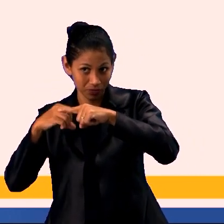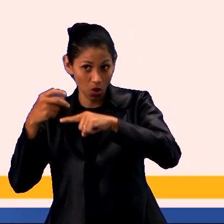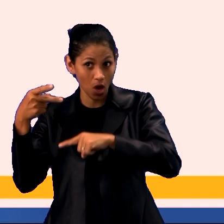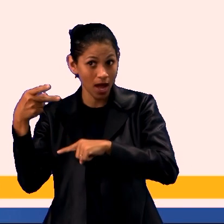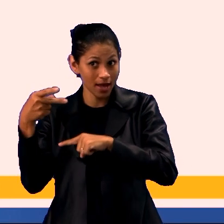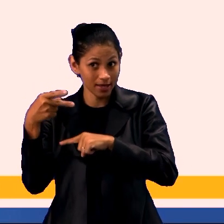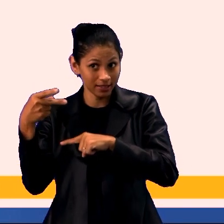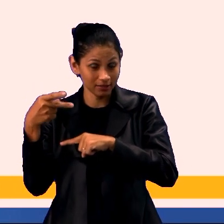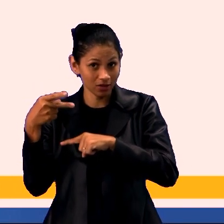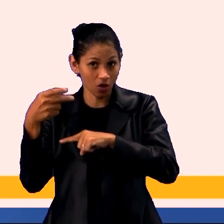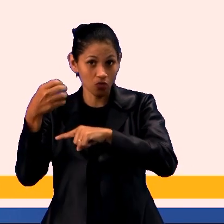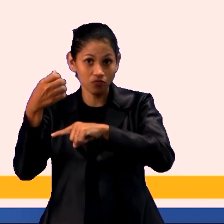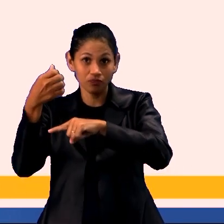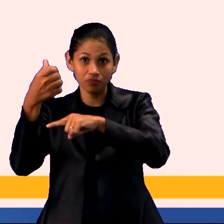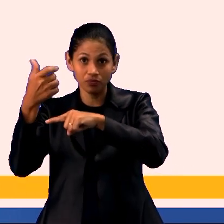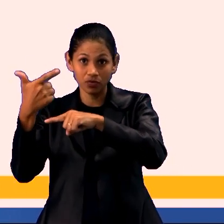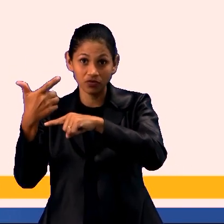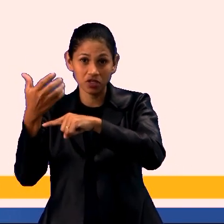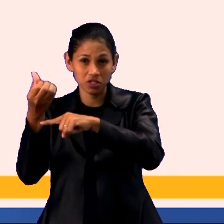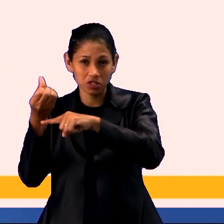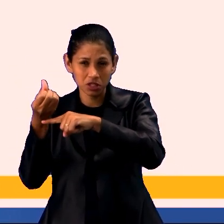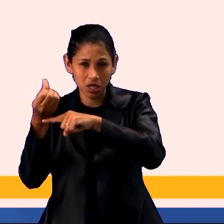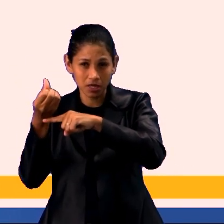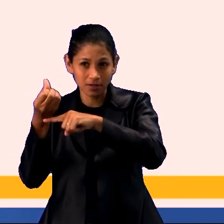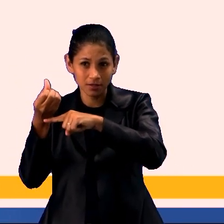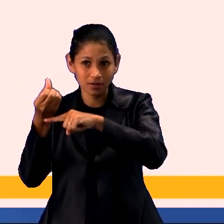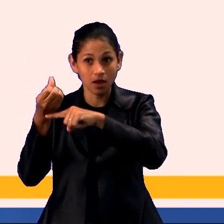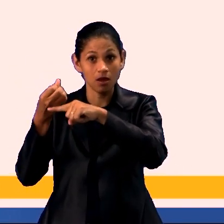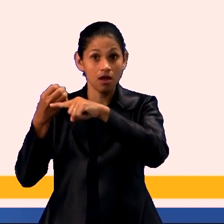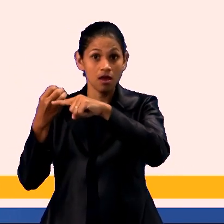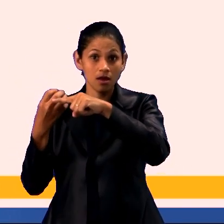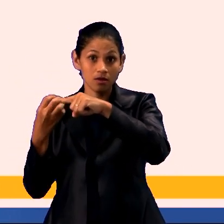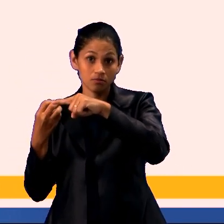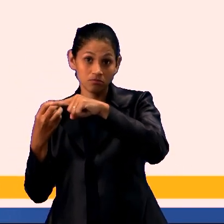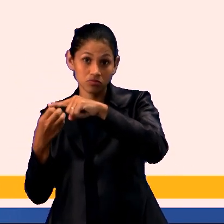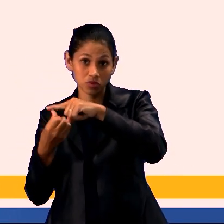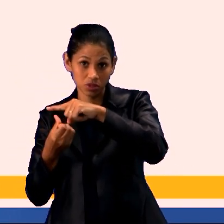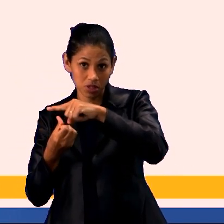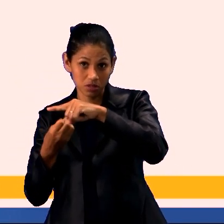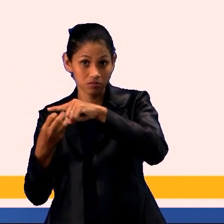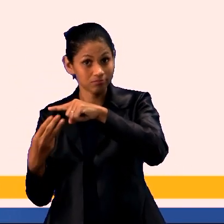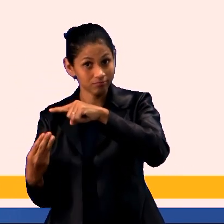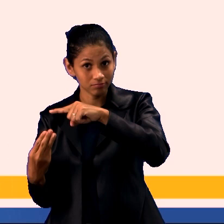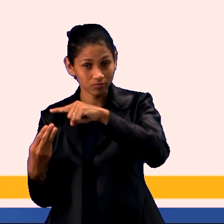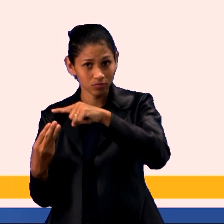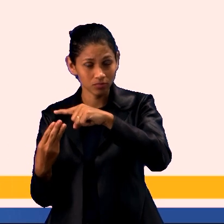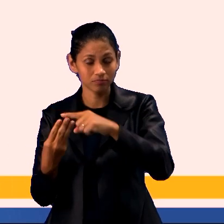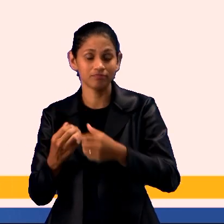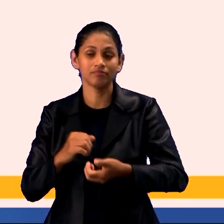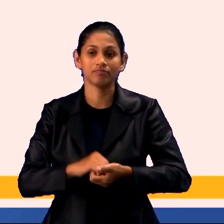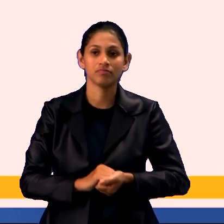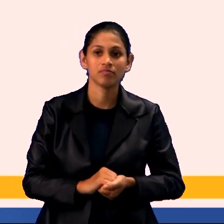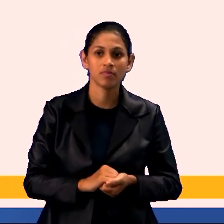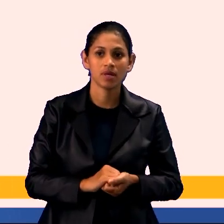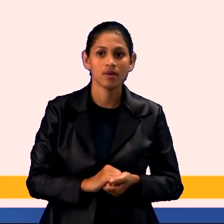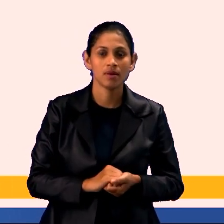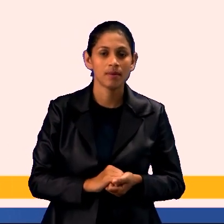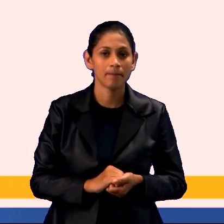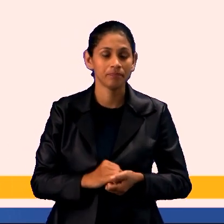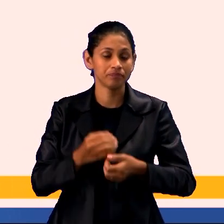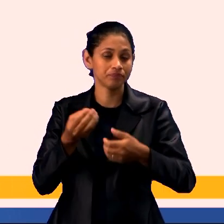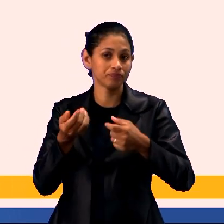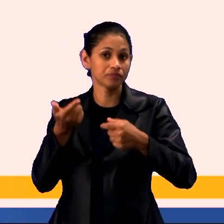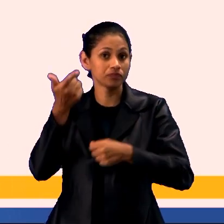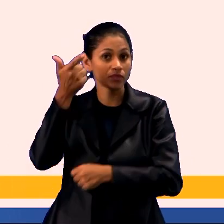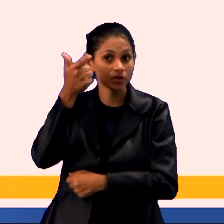vamos recapitular aqui, professora, foi muita informação, me perdi no meio do caminho. Como é que eu faço para dividir? Assim,